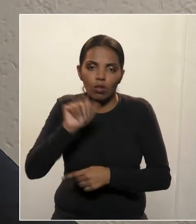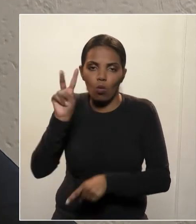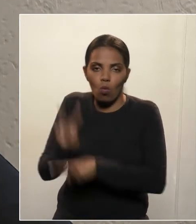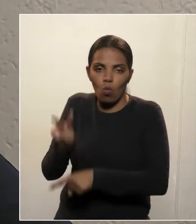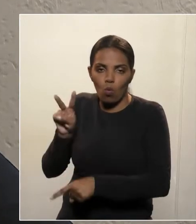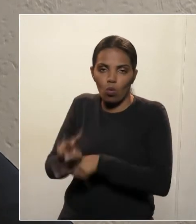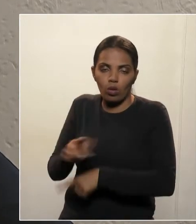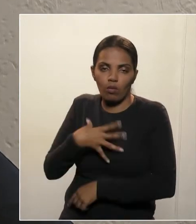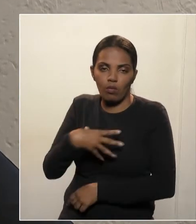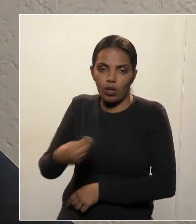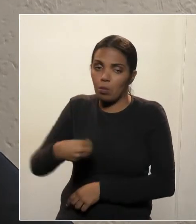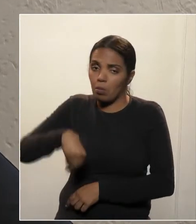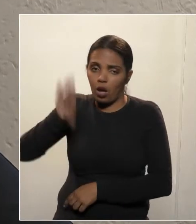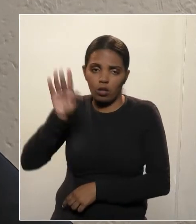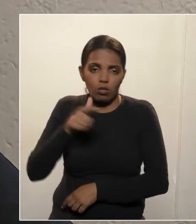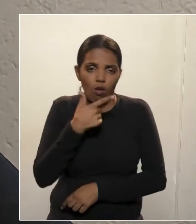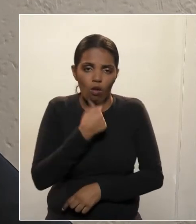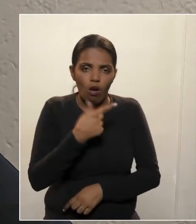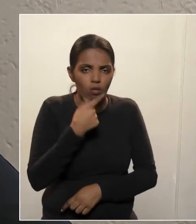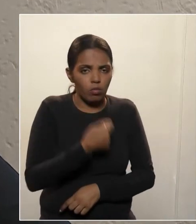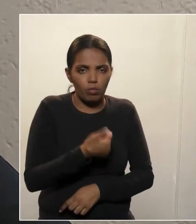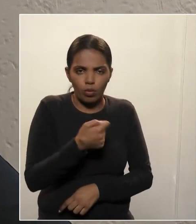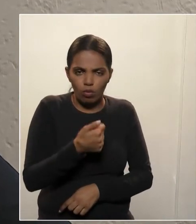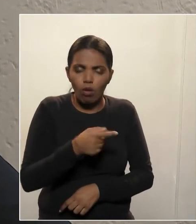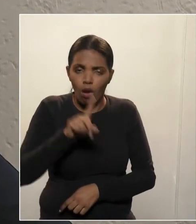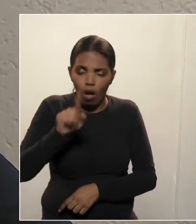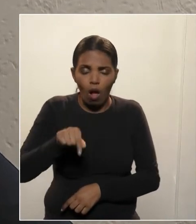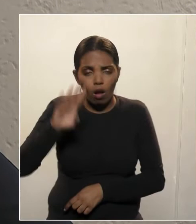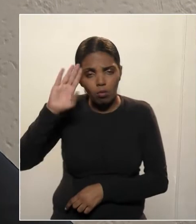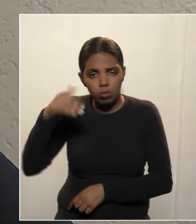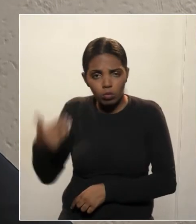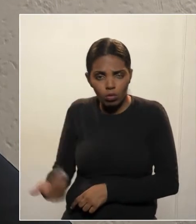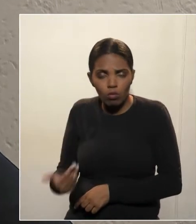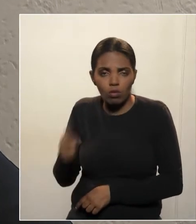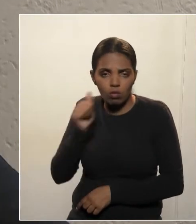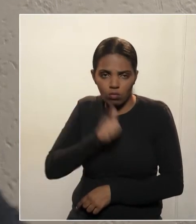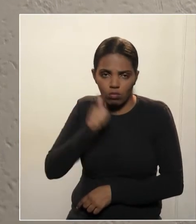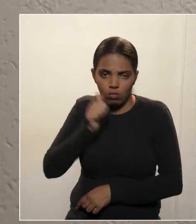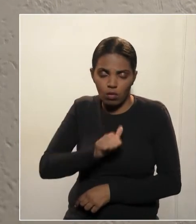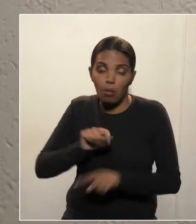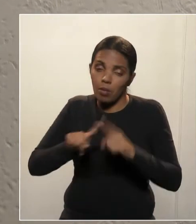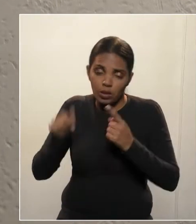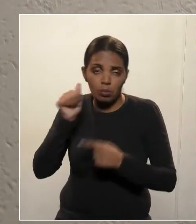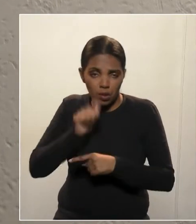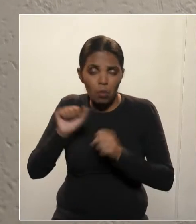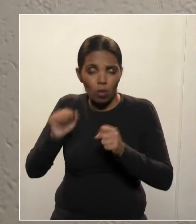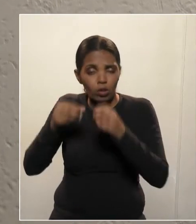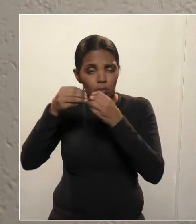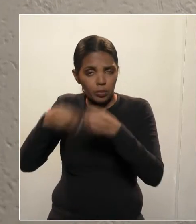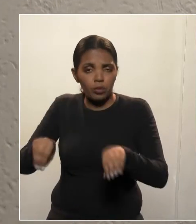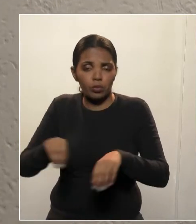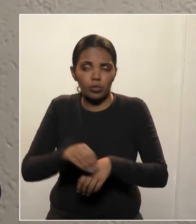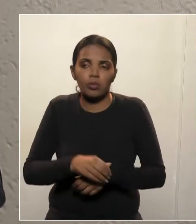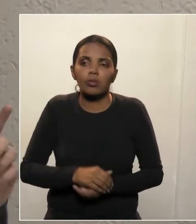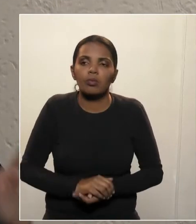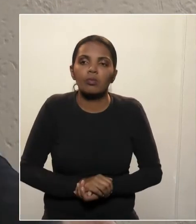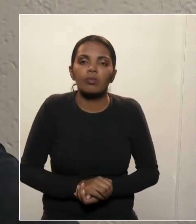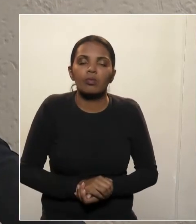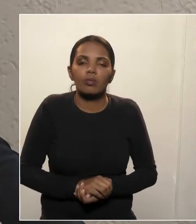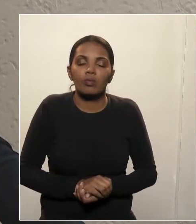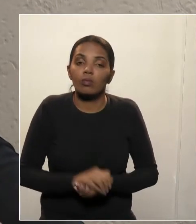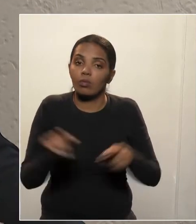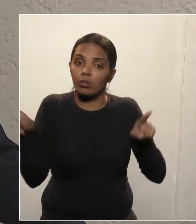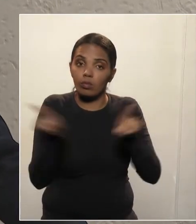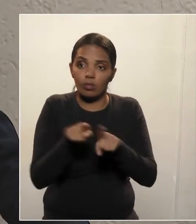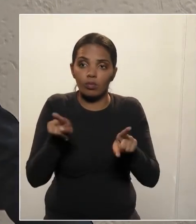dos filhos do que os homens. Isso é um fato, é um elogio, não é nenhum demérito. E elas podem ser mais afetadas também por isso. Por fim, nós